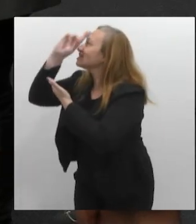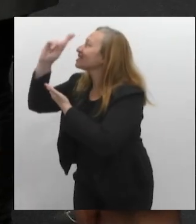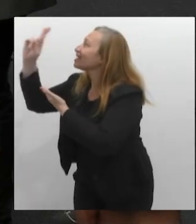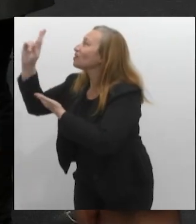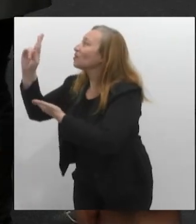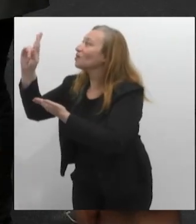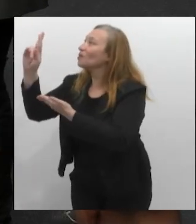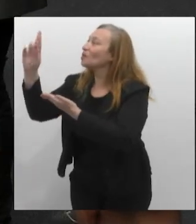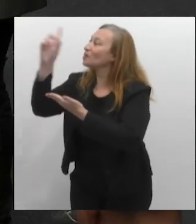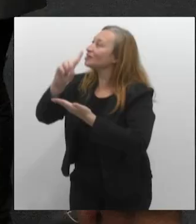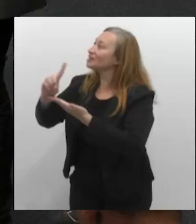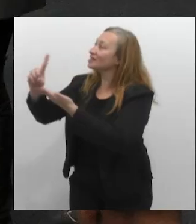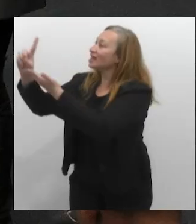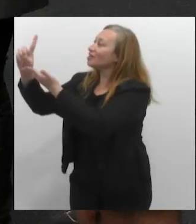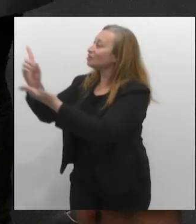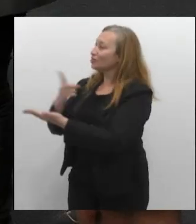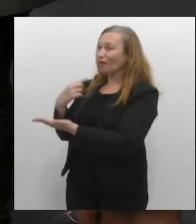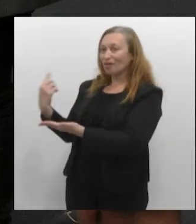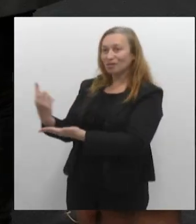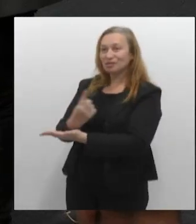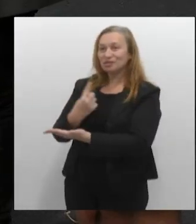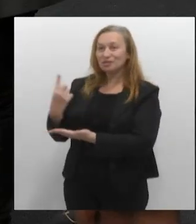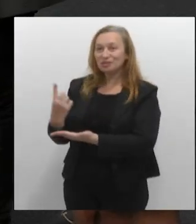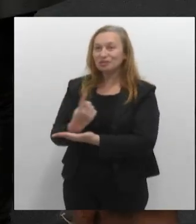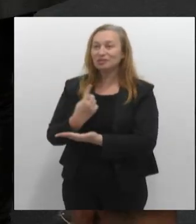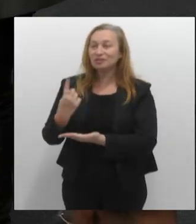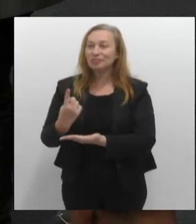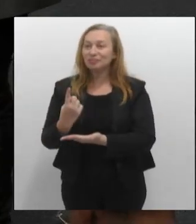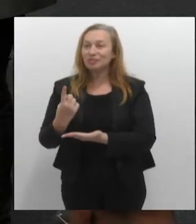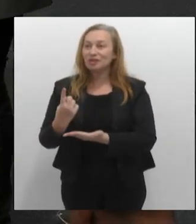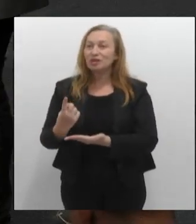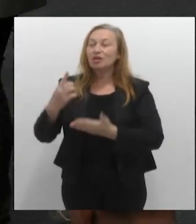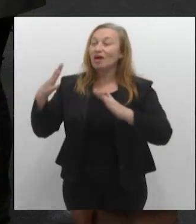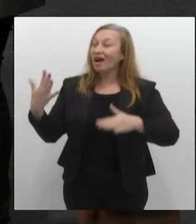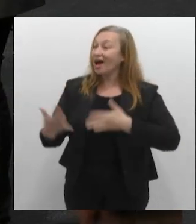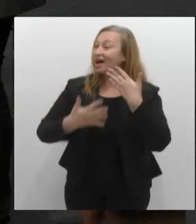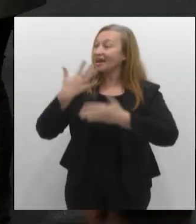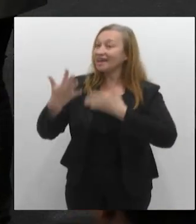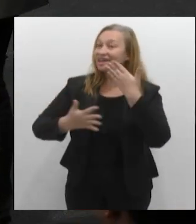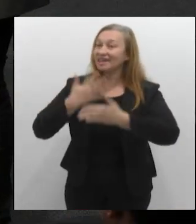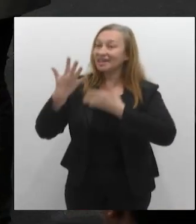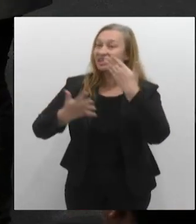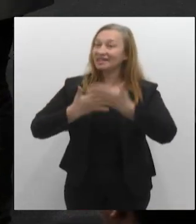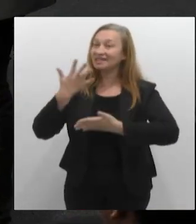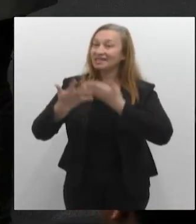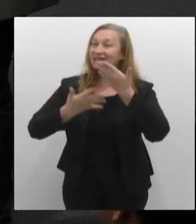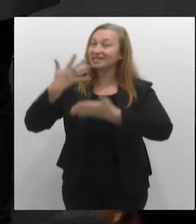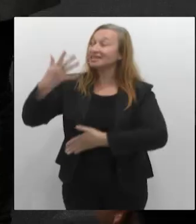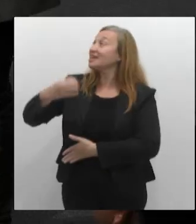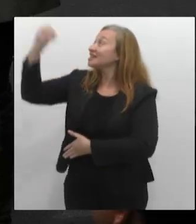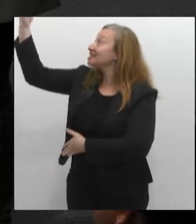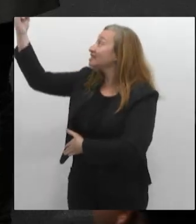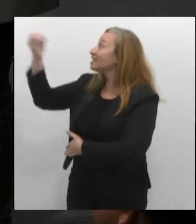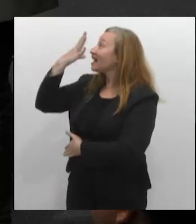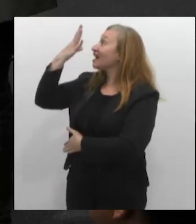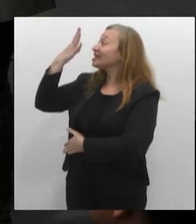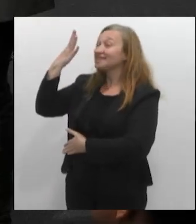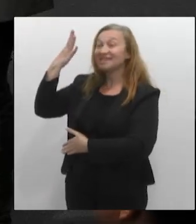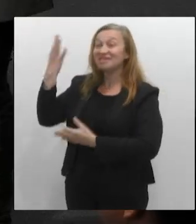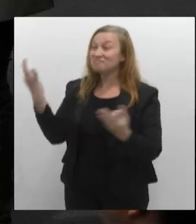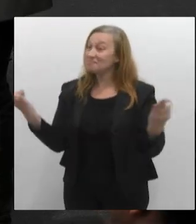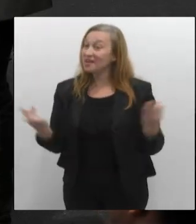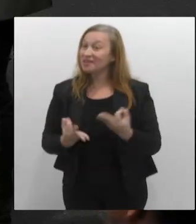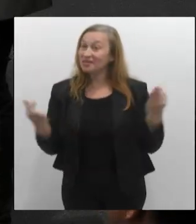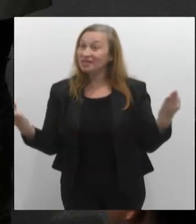nosso Deus. Um jubileu de graça e unidade é